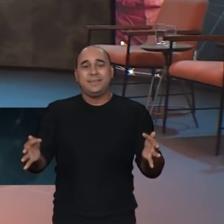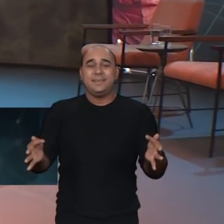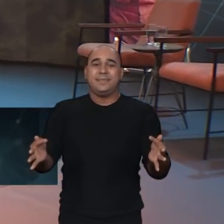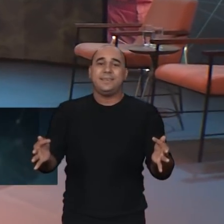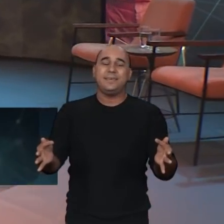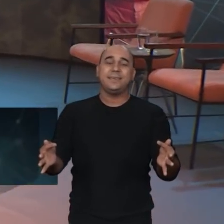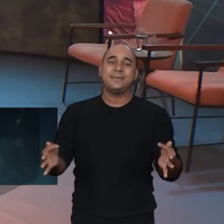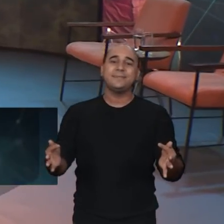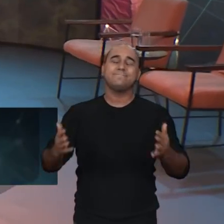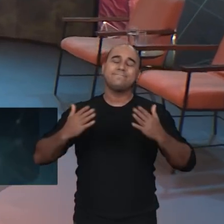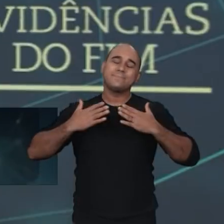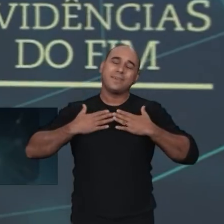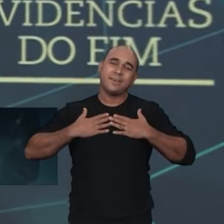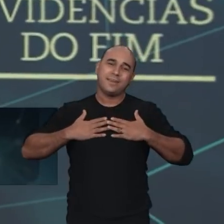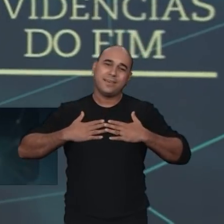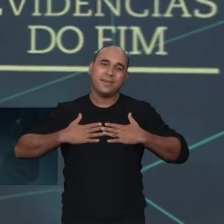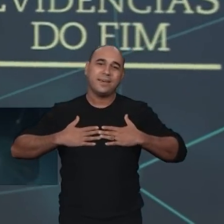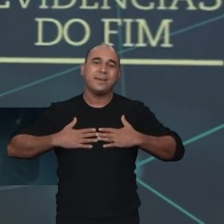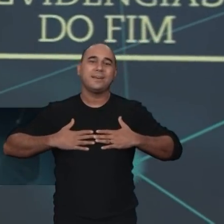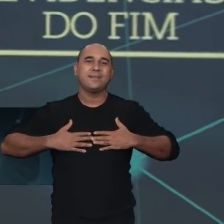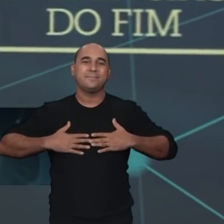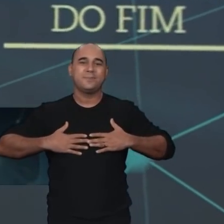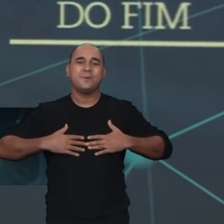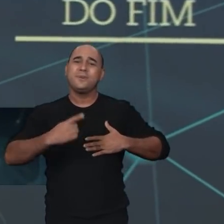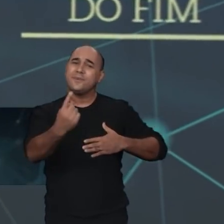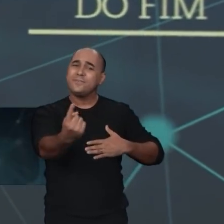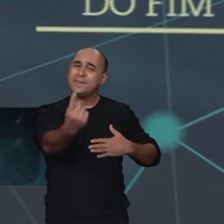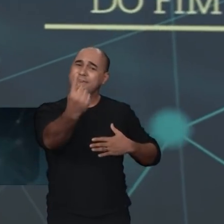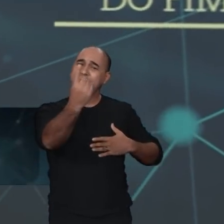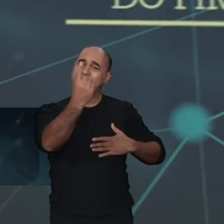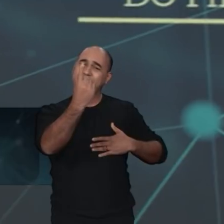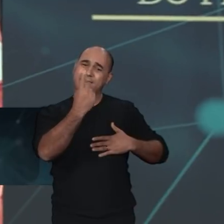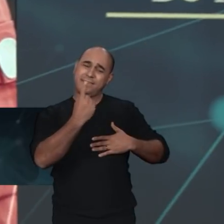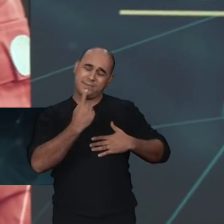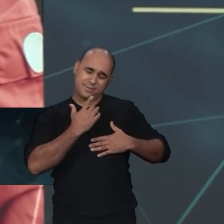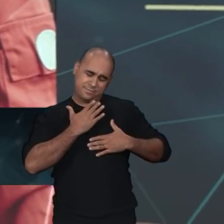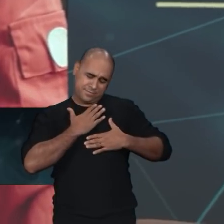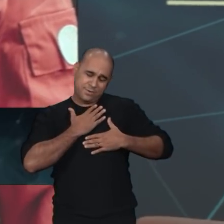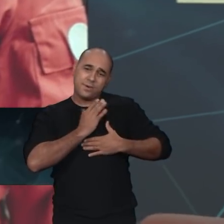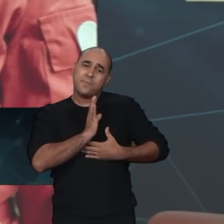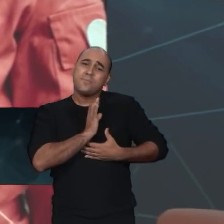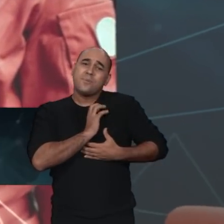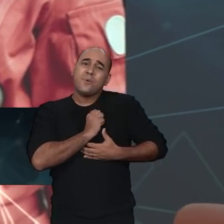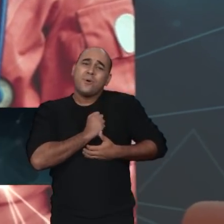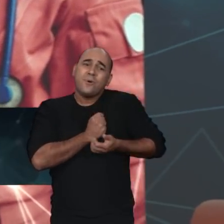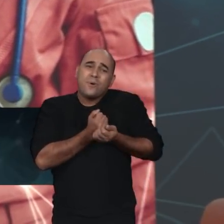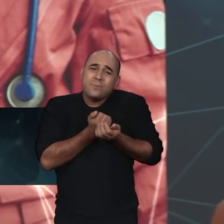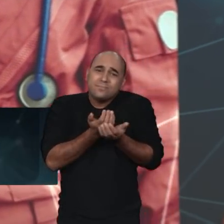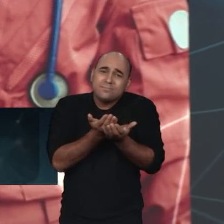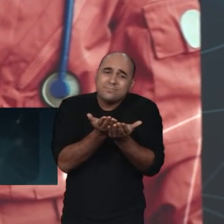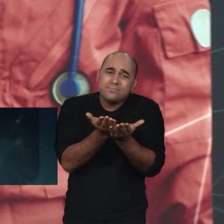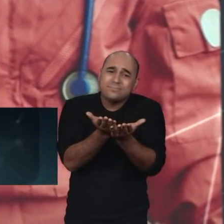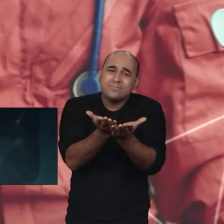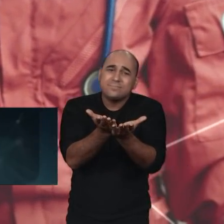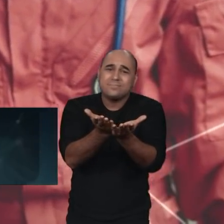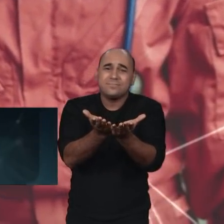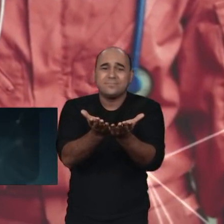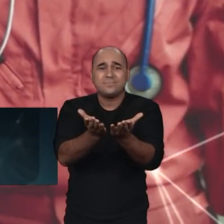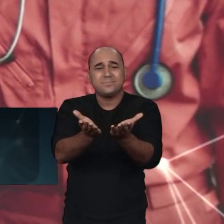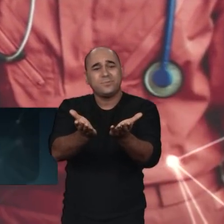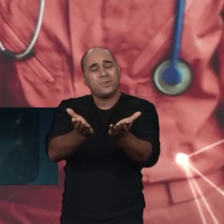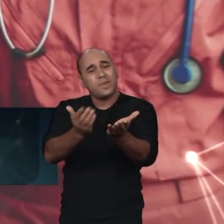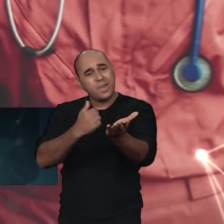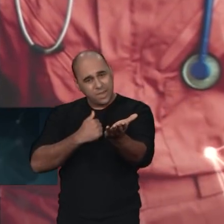simples. Descanse em meu amor, deixa que